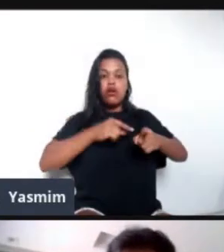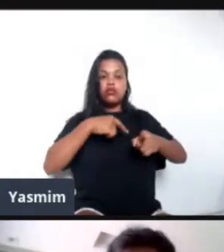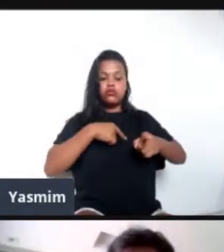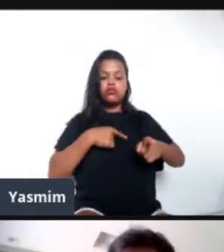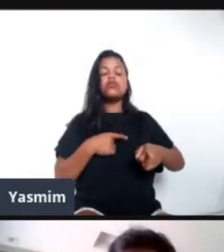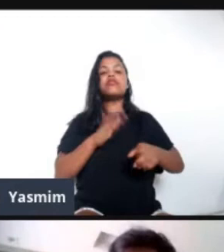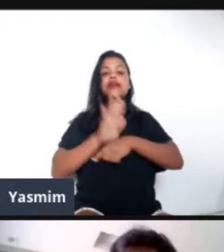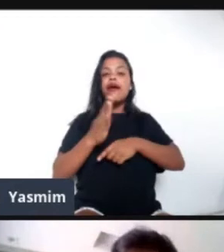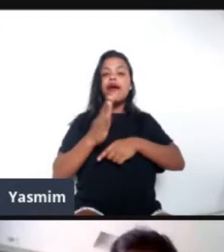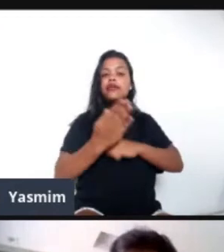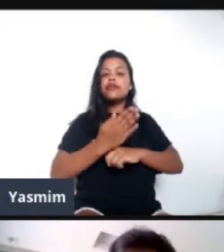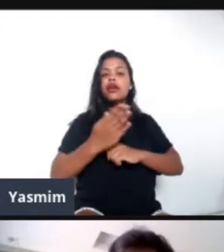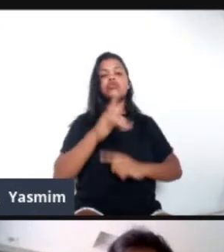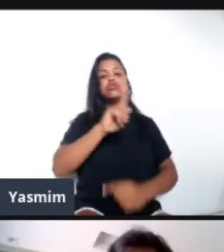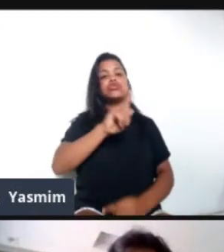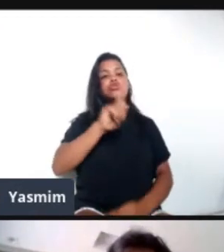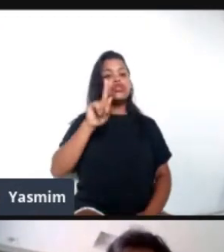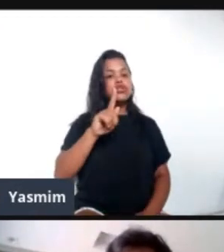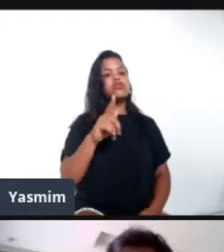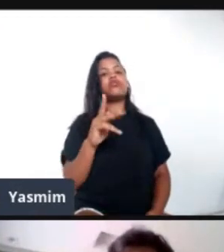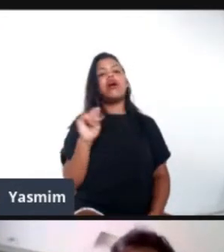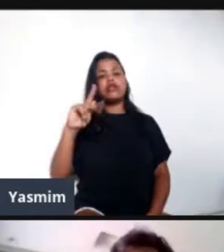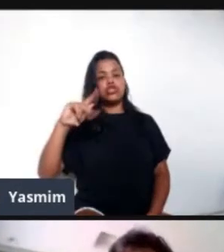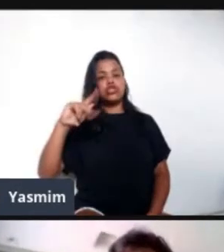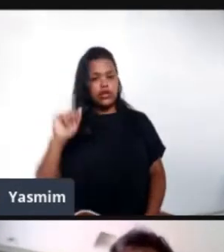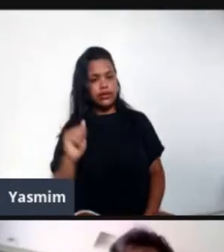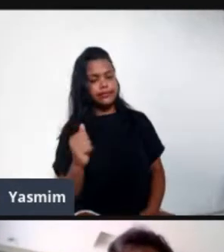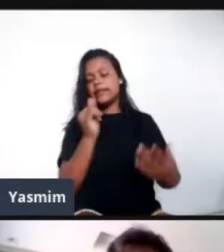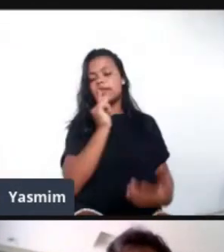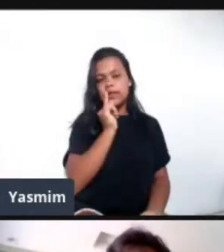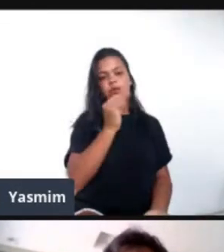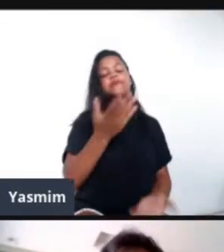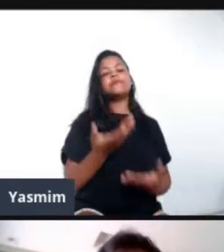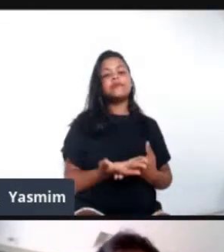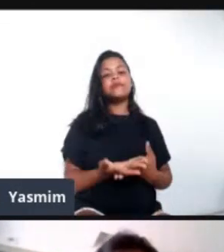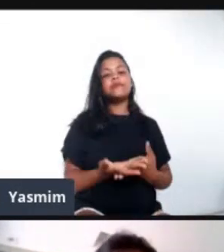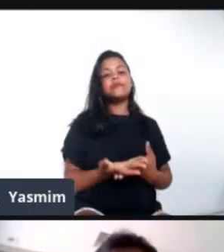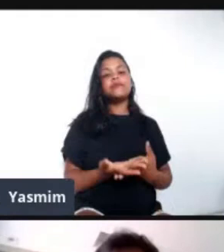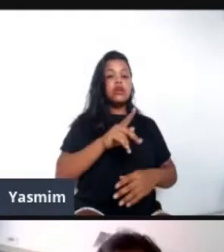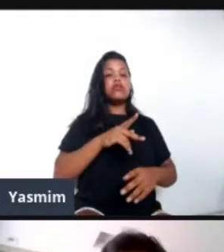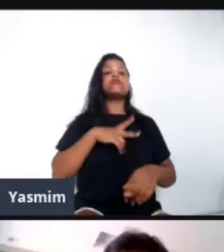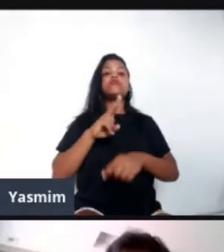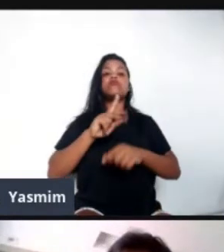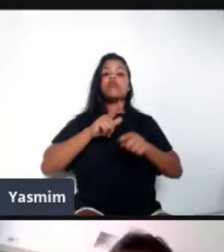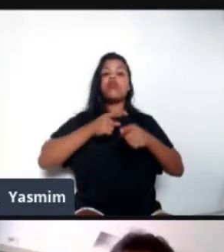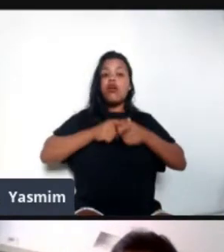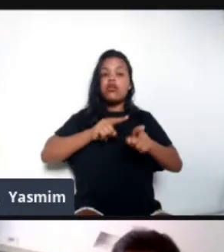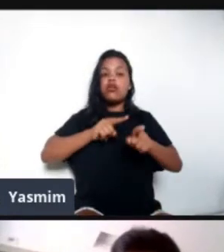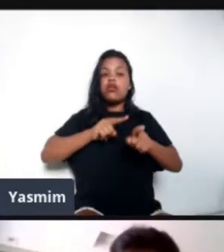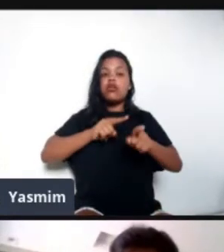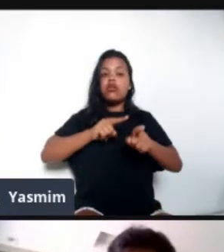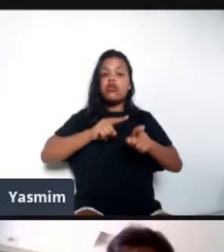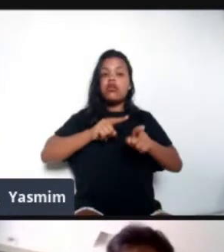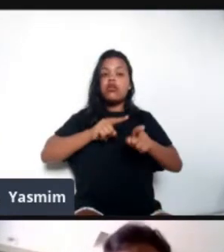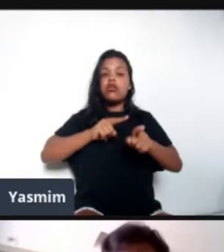o IgG, a IgA, por exemplo. Então esses anticorpos são aqueles que vão gerar memória, que vão garantir uma proteção a longo prazo para o